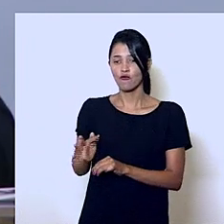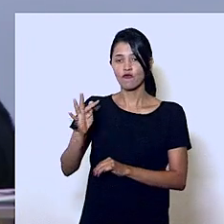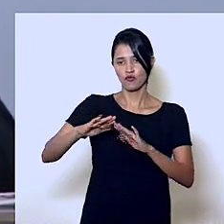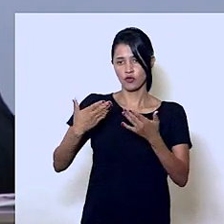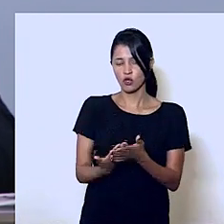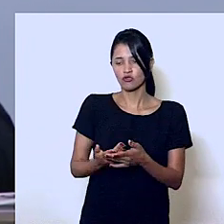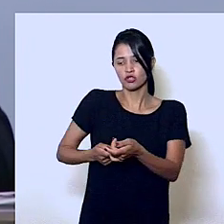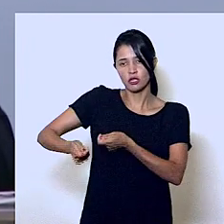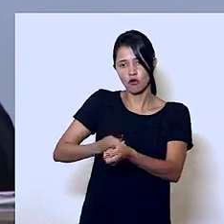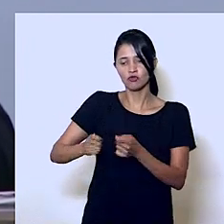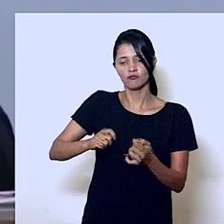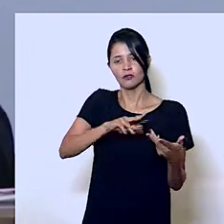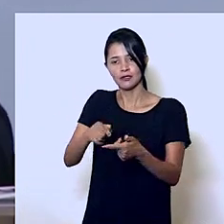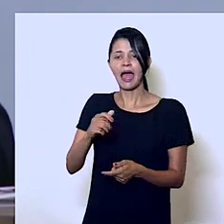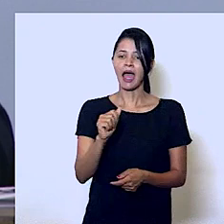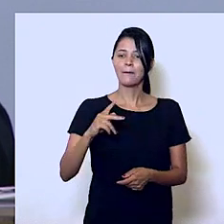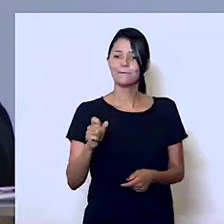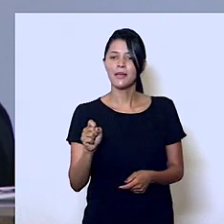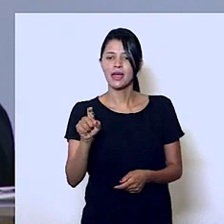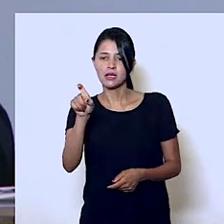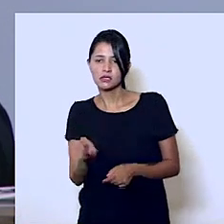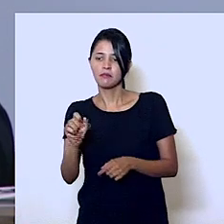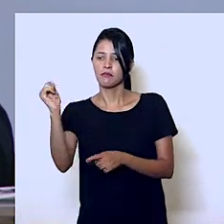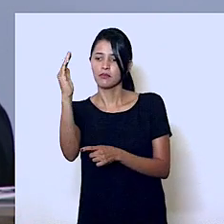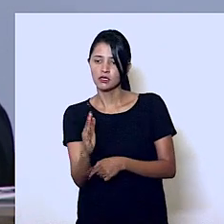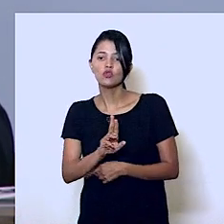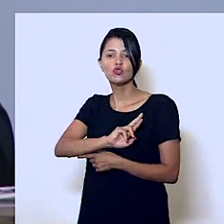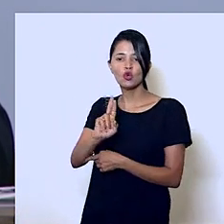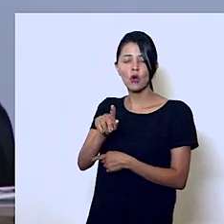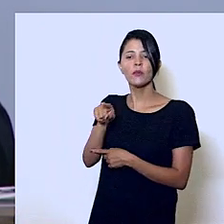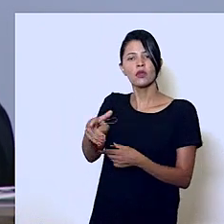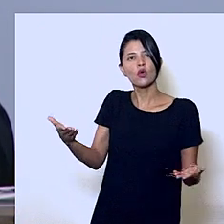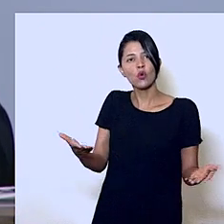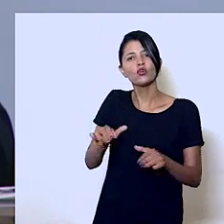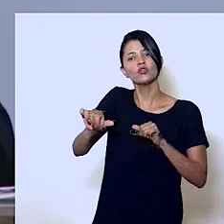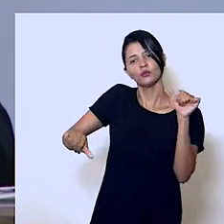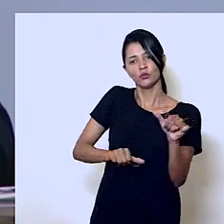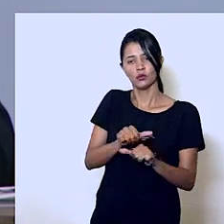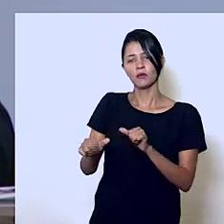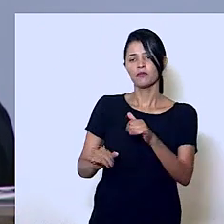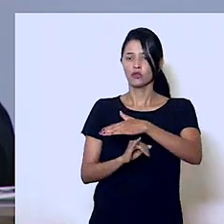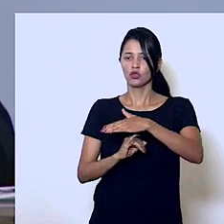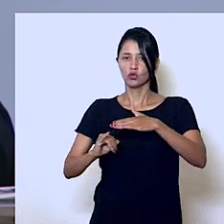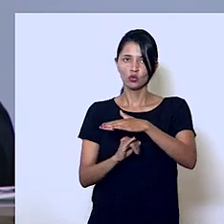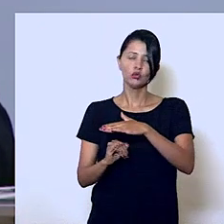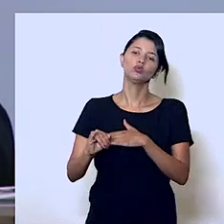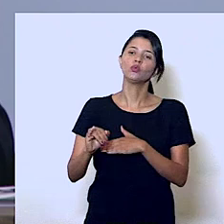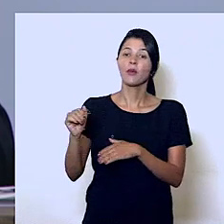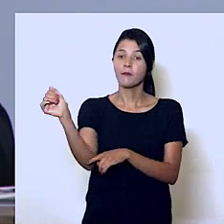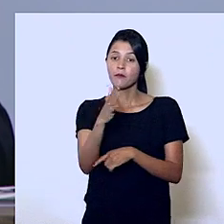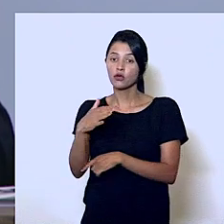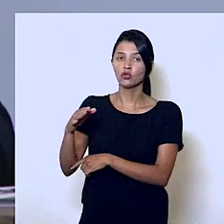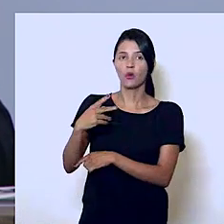Brasil receberá o nome de Instituto Embaixador Paulo Tarso Flecha de Lima, um justo reconhecimento